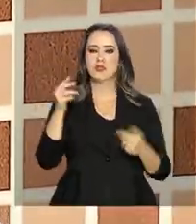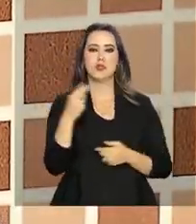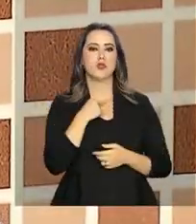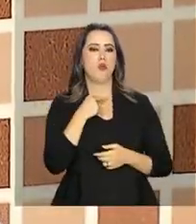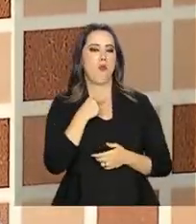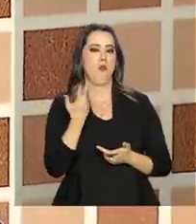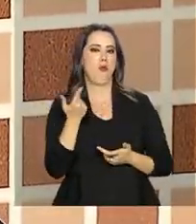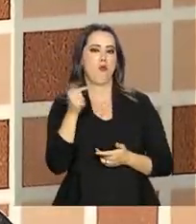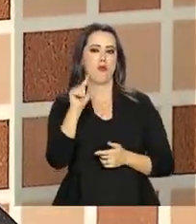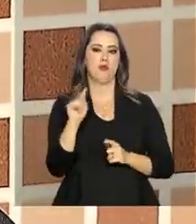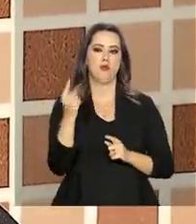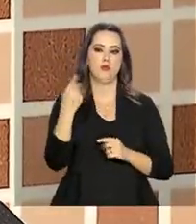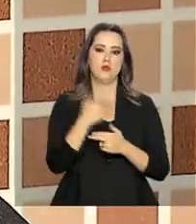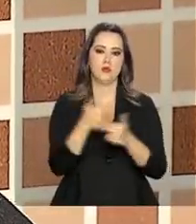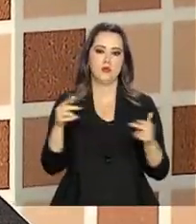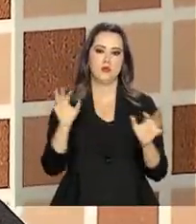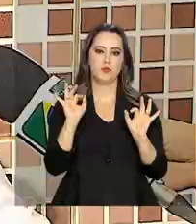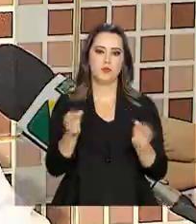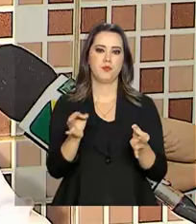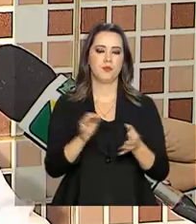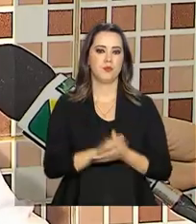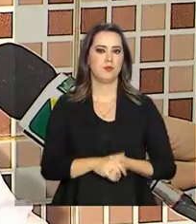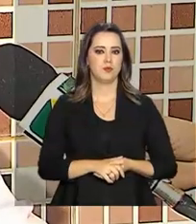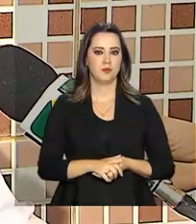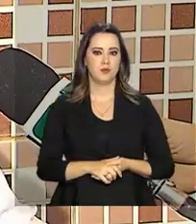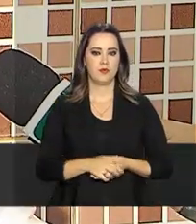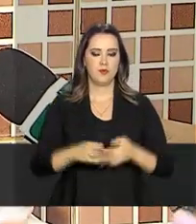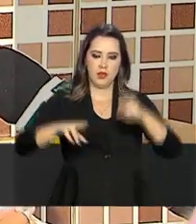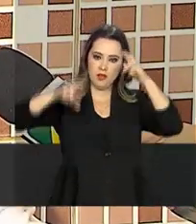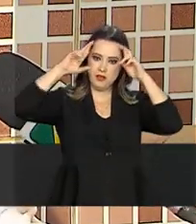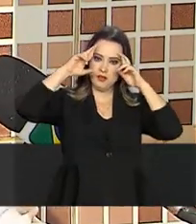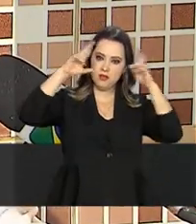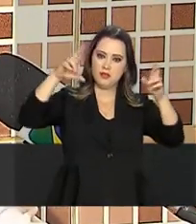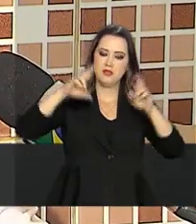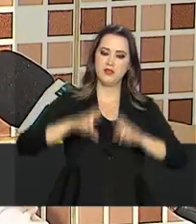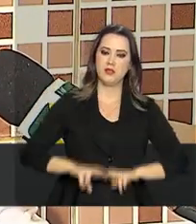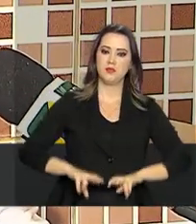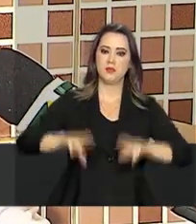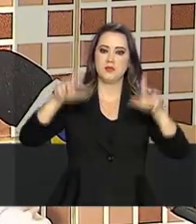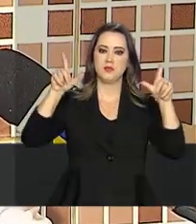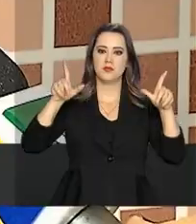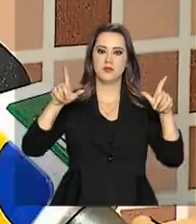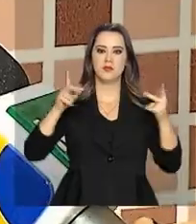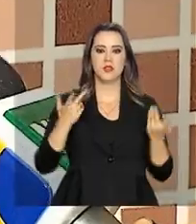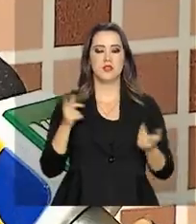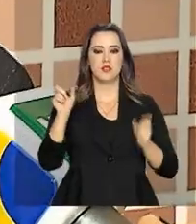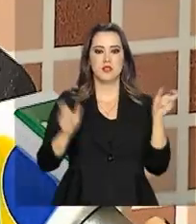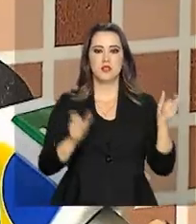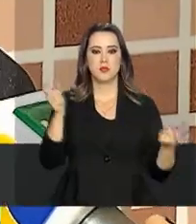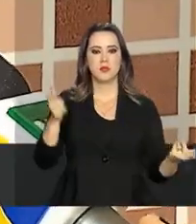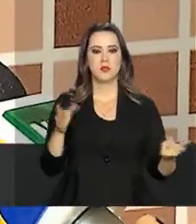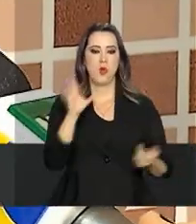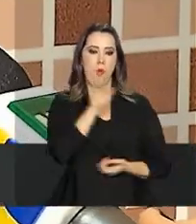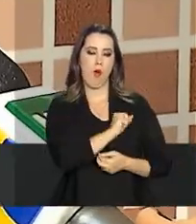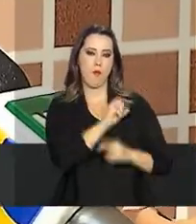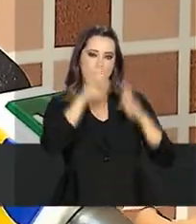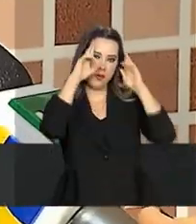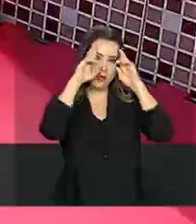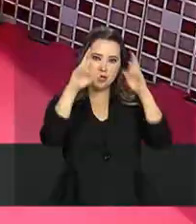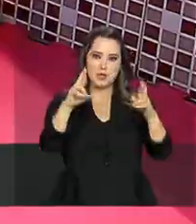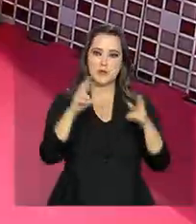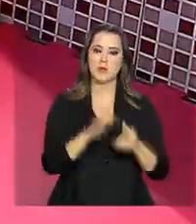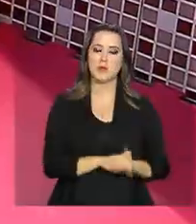consegue fazer as coisas direito e respeita as referências o amor eo respeito